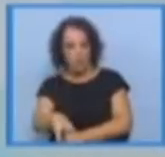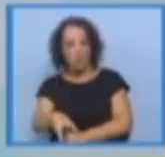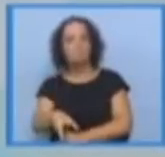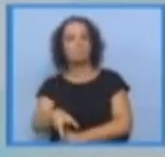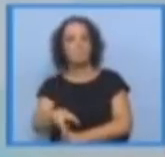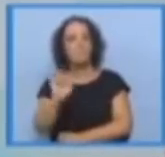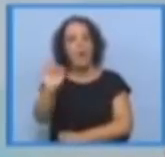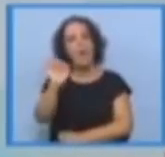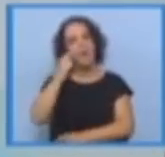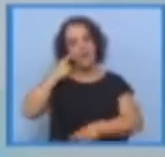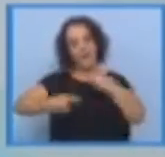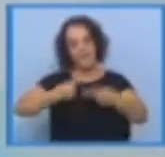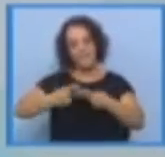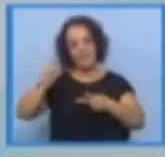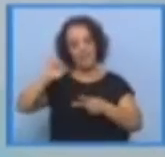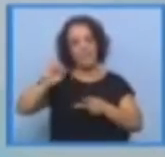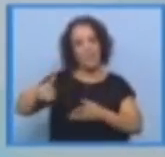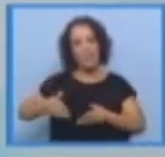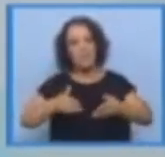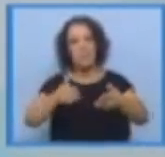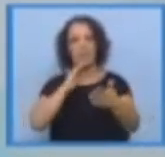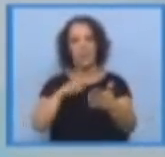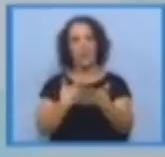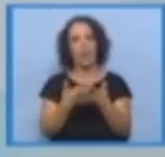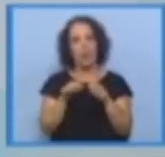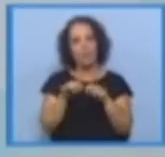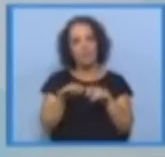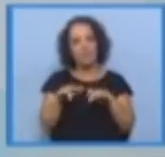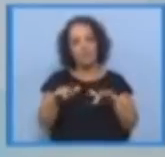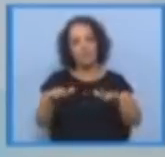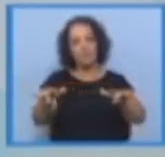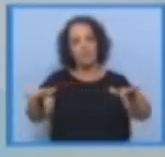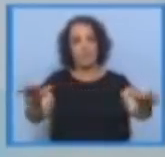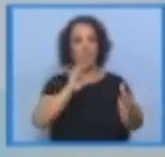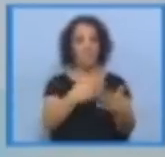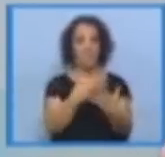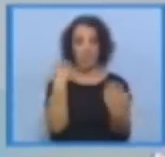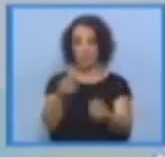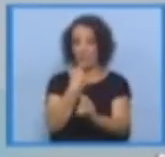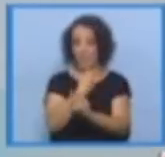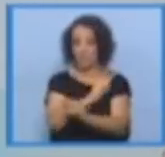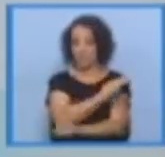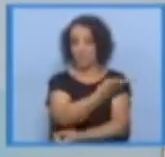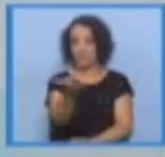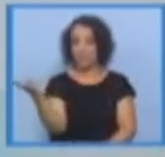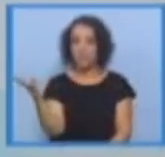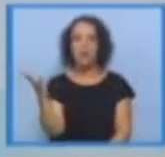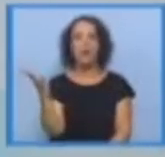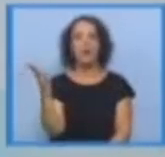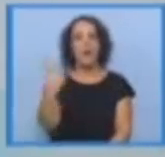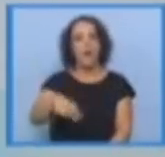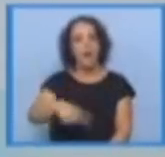o seu percurso sacerdotal e aquilo que foi deixando em tantos jovens, não é? Porque, de facto, há muitas